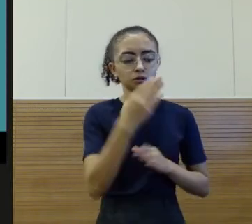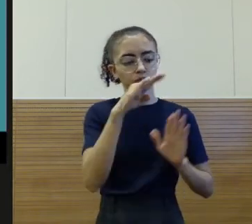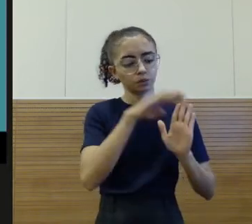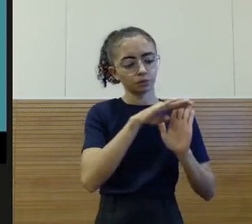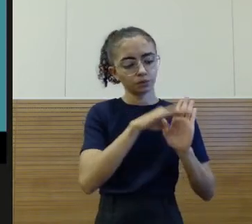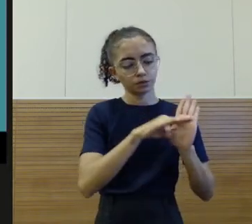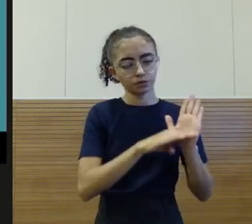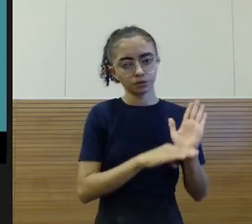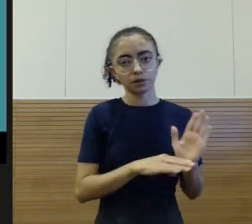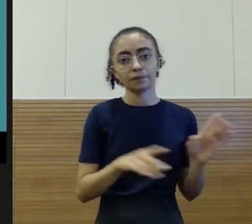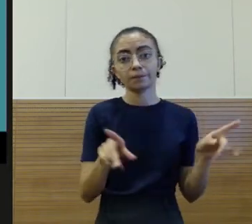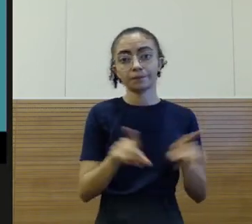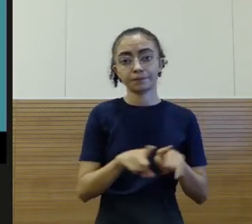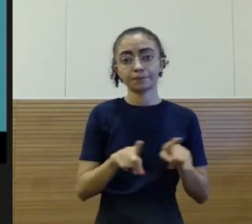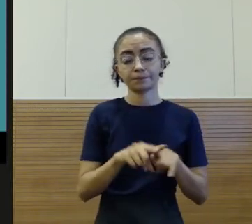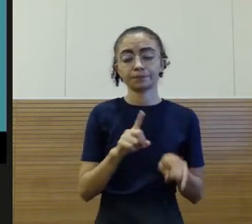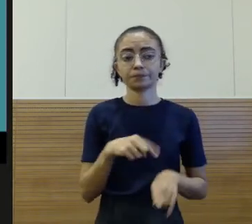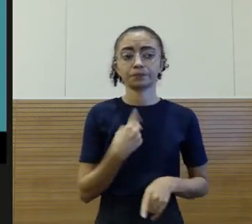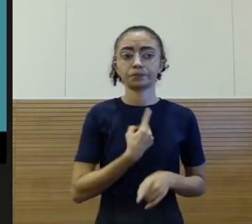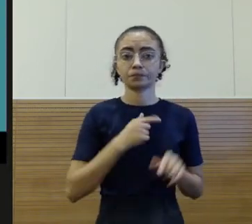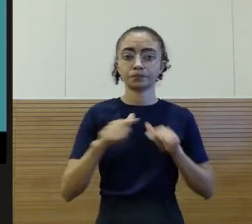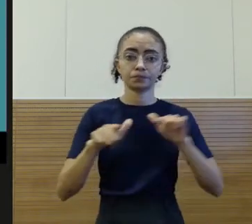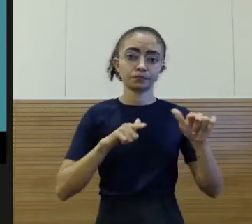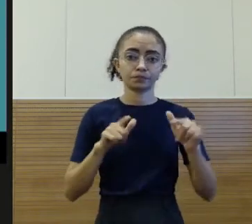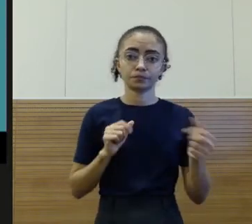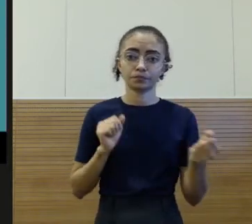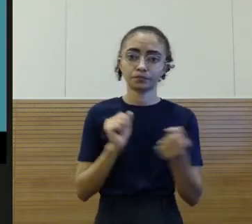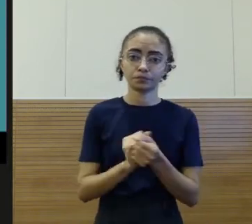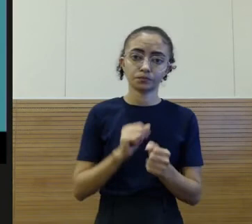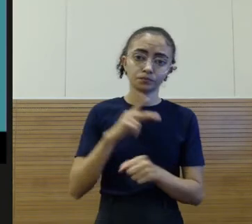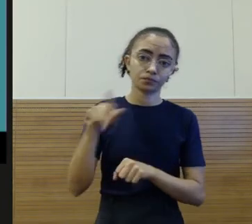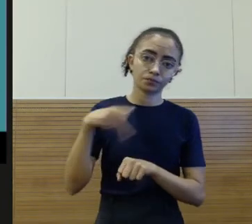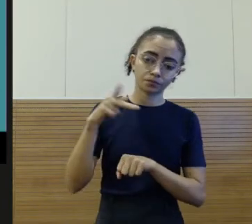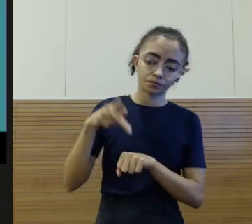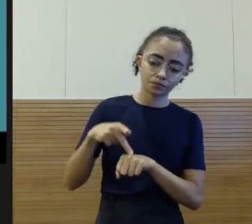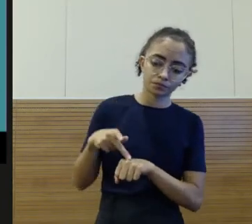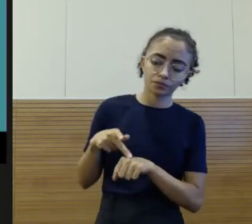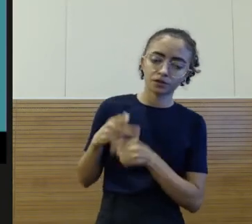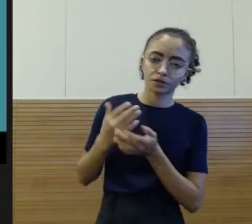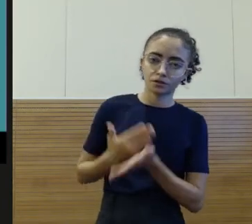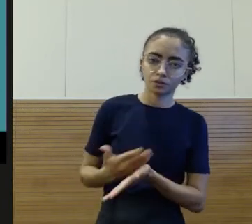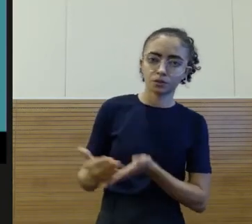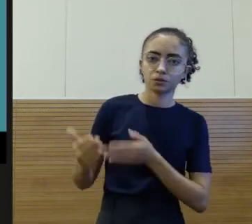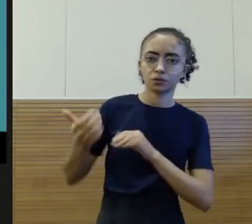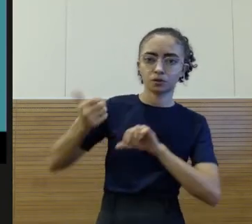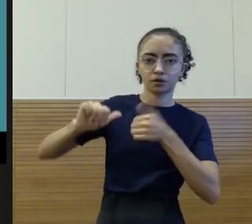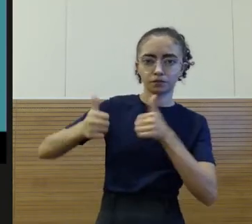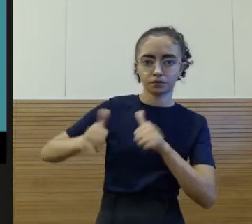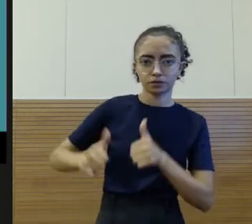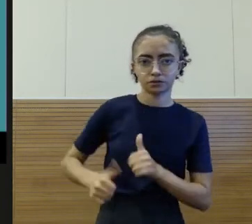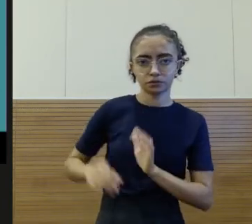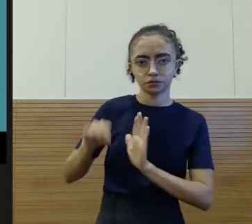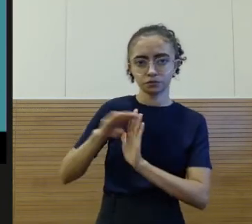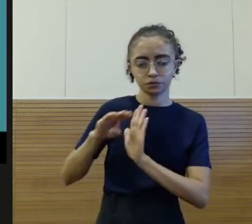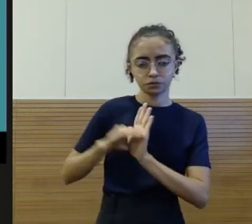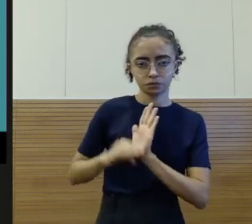nós trabalhamos conjuntamente com países que estão na revisão dos seus guias alimentares para